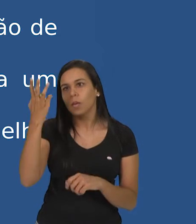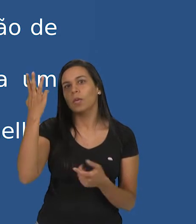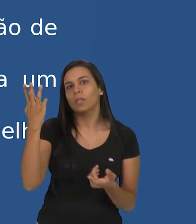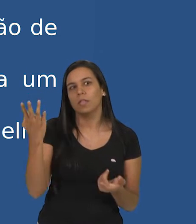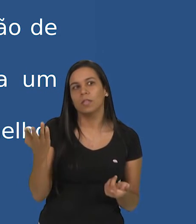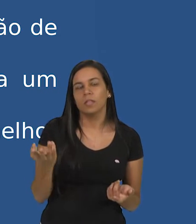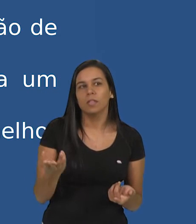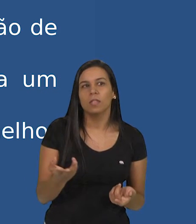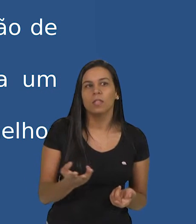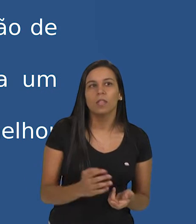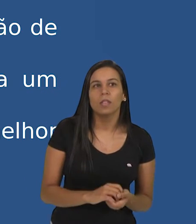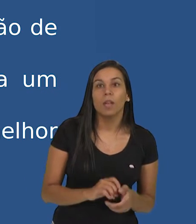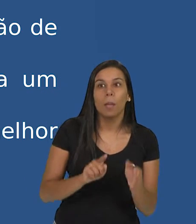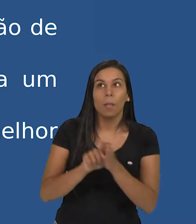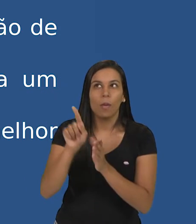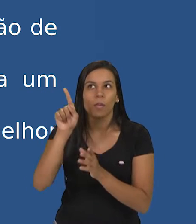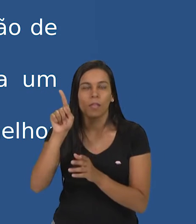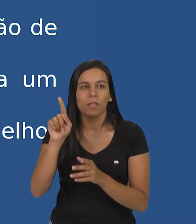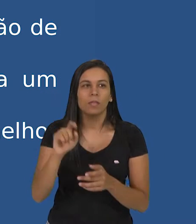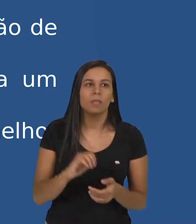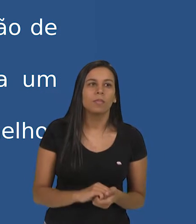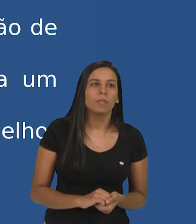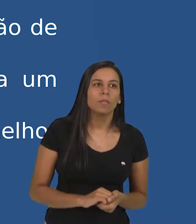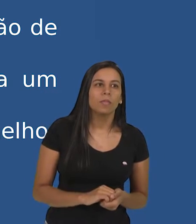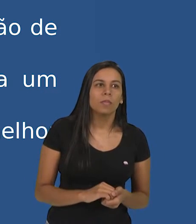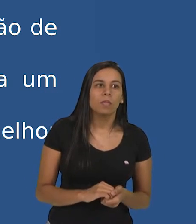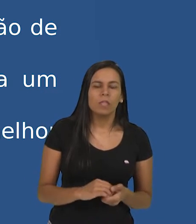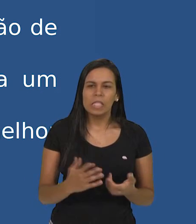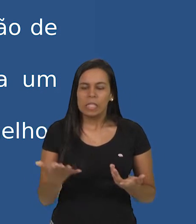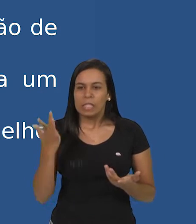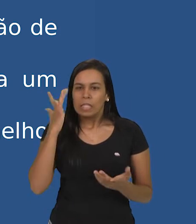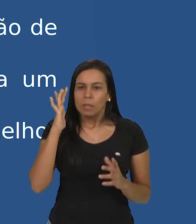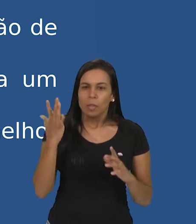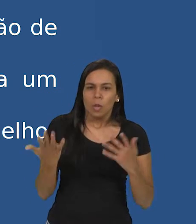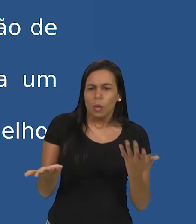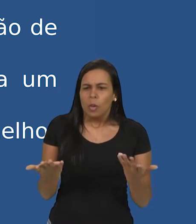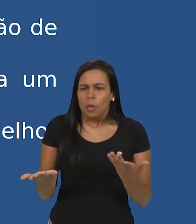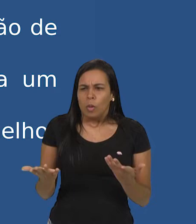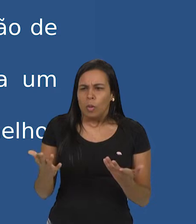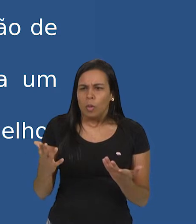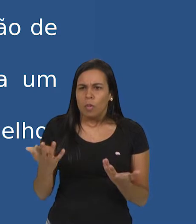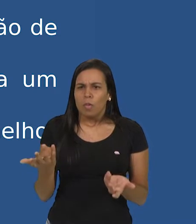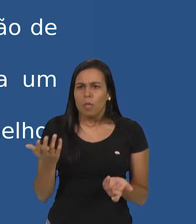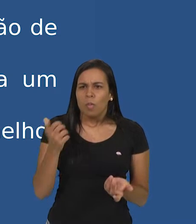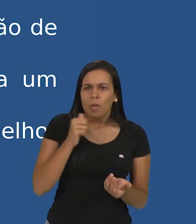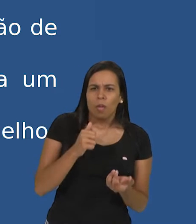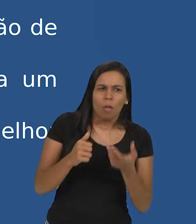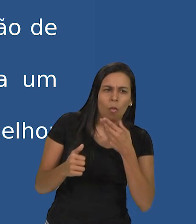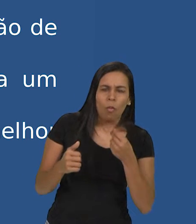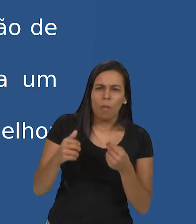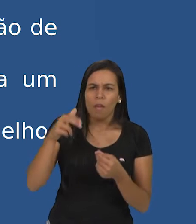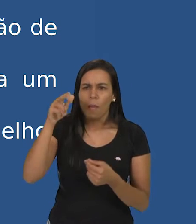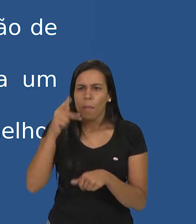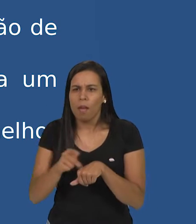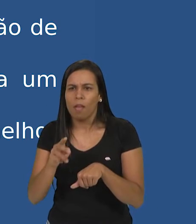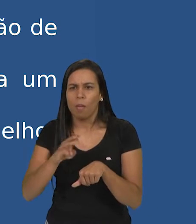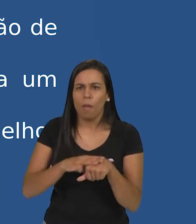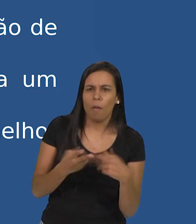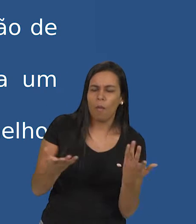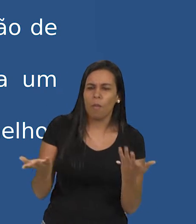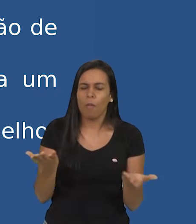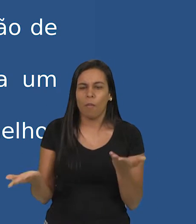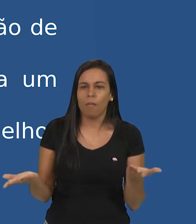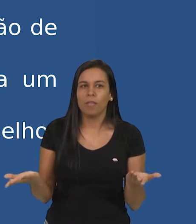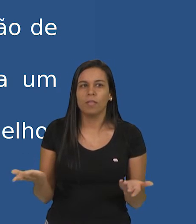Olha lá o que está sendo perguntado, tá? A indecisão dos cônjuges quanto à melhor escolha a ser feita no momento. Há uma indecisão, né? Um quer um, o outro quer outro, mas isso